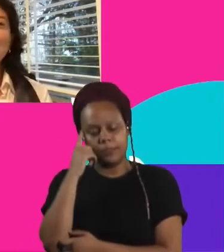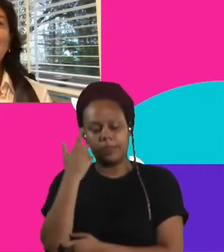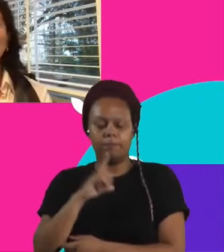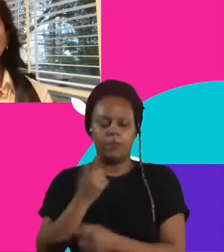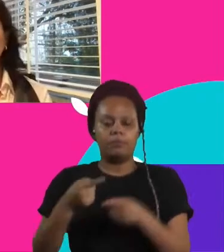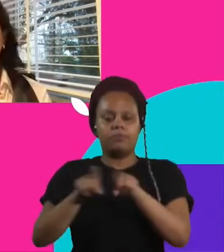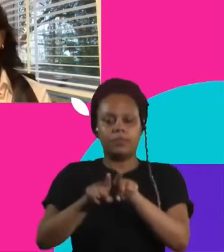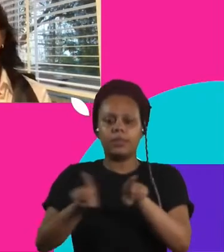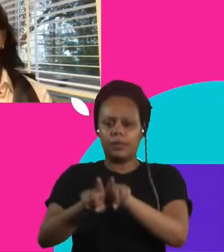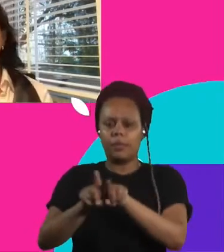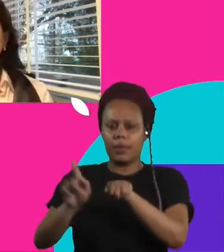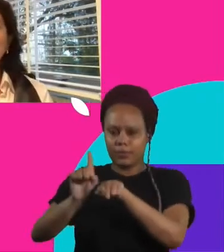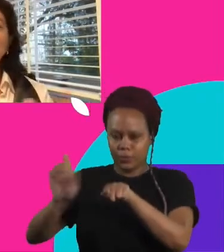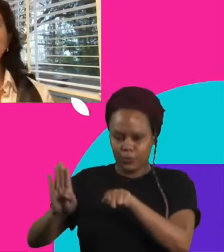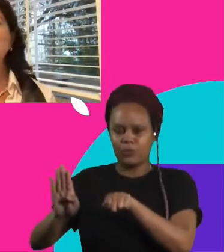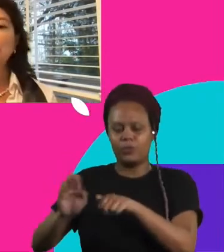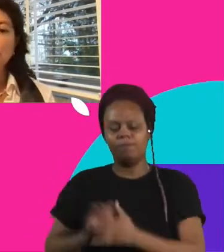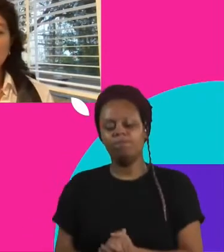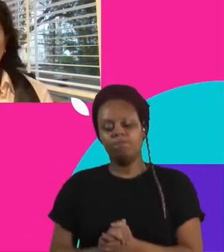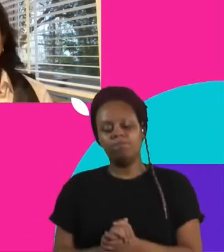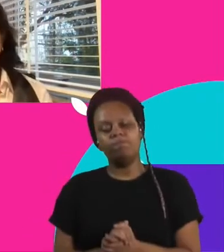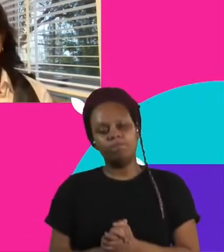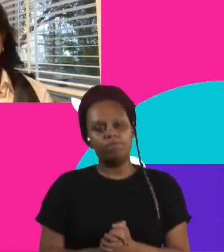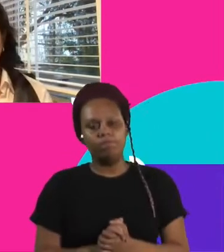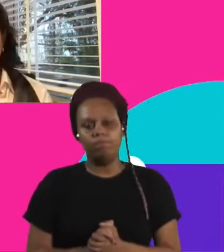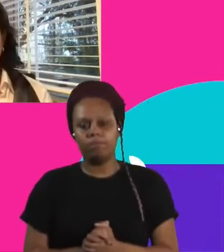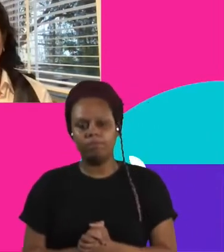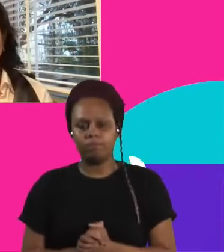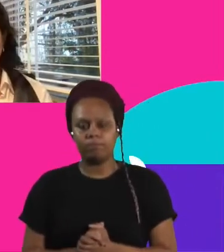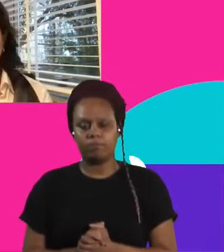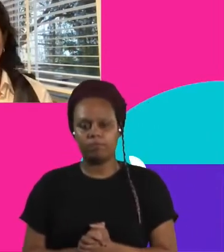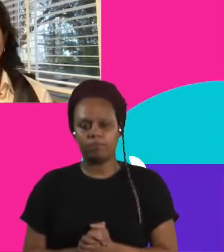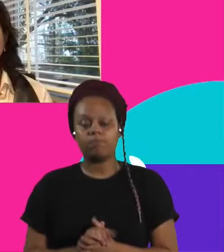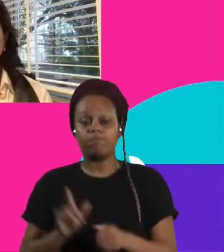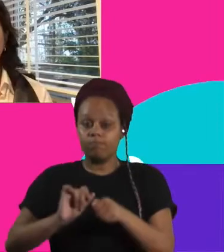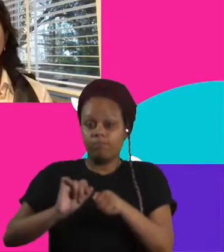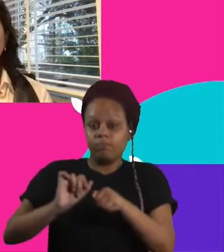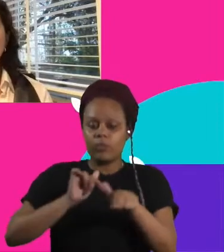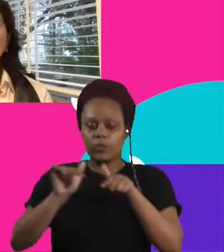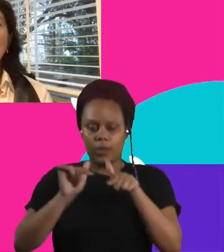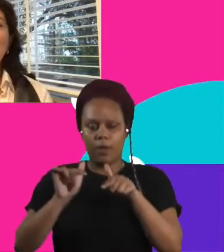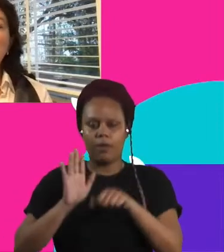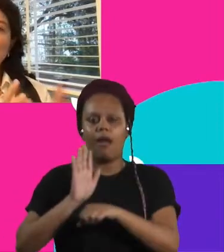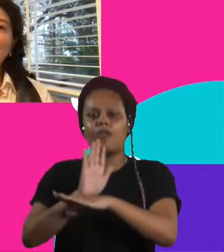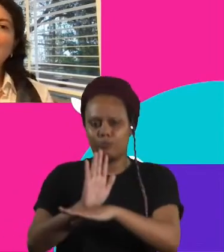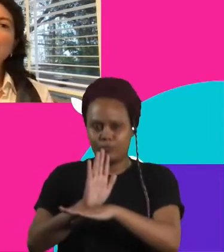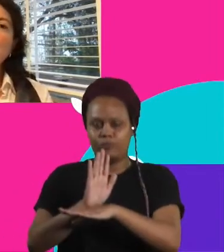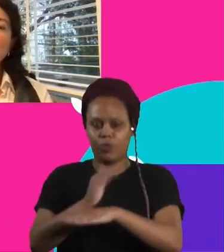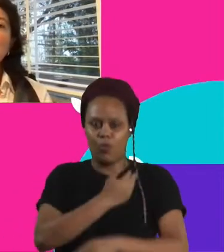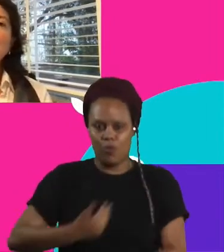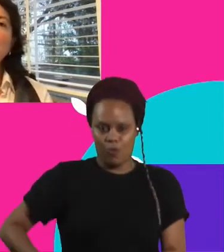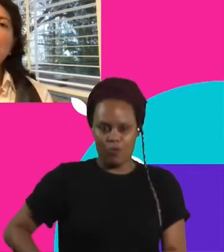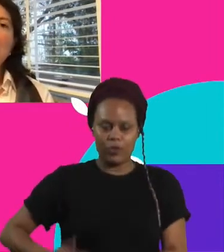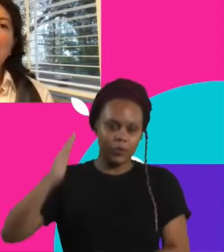lugares, inspirado em outros lugares, mas que a gente fez um trabalho, ajudou o governo do estado do Pará, a Secretaria